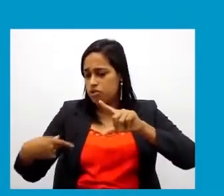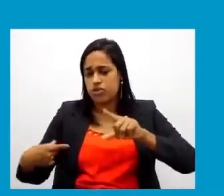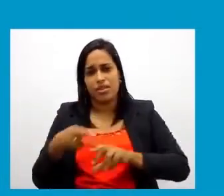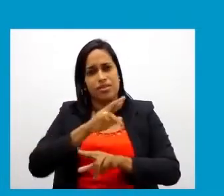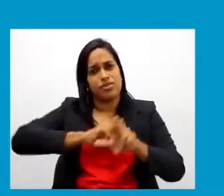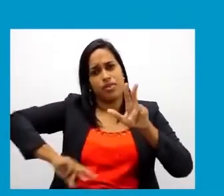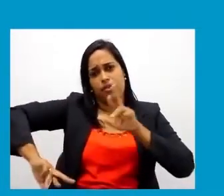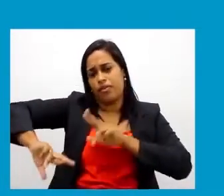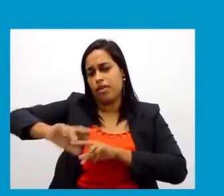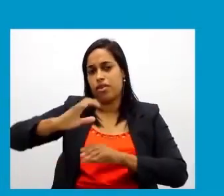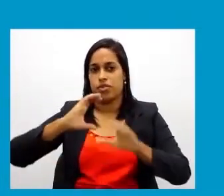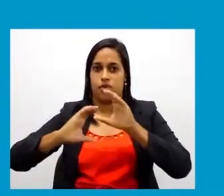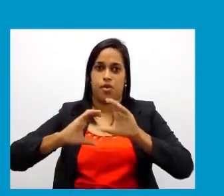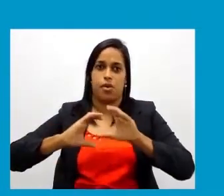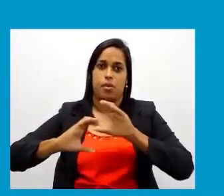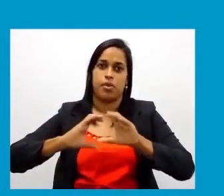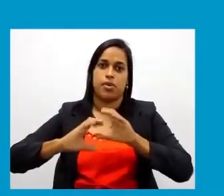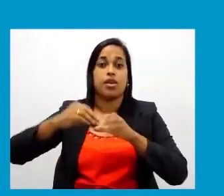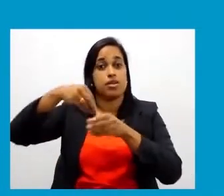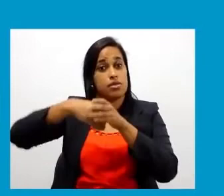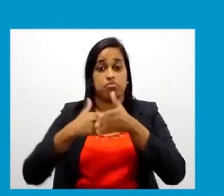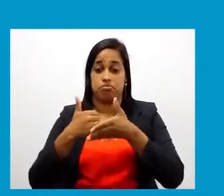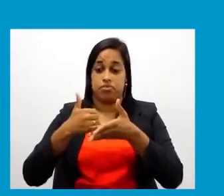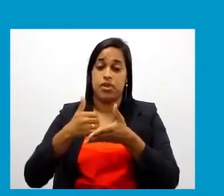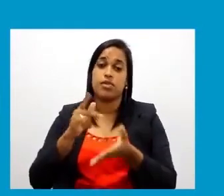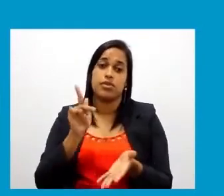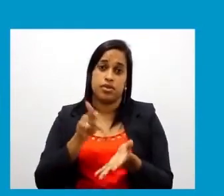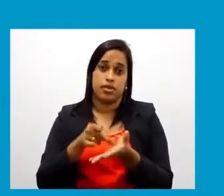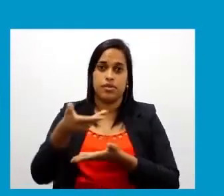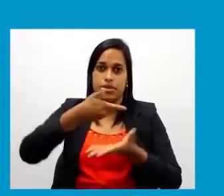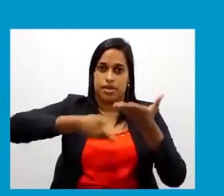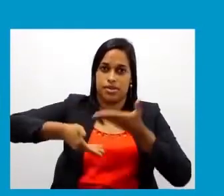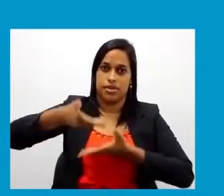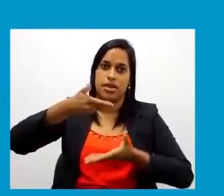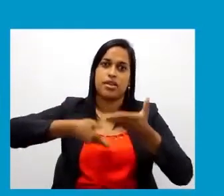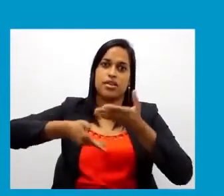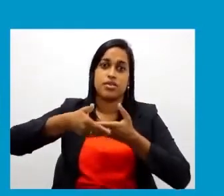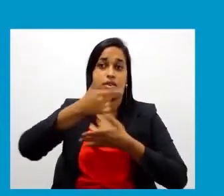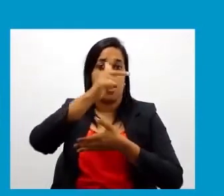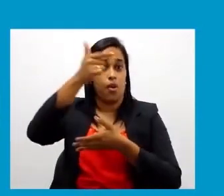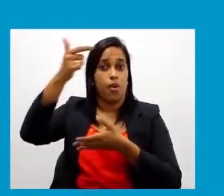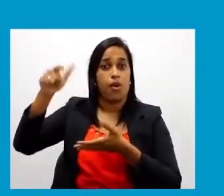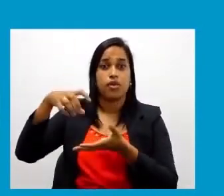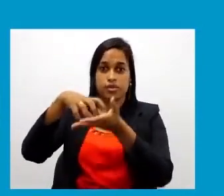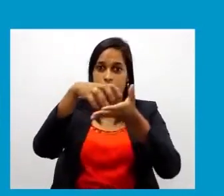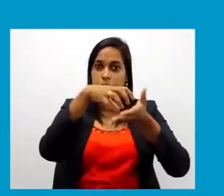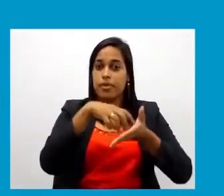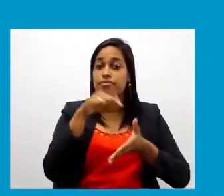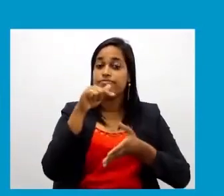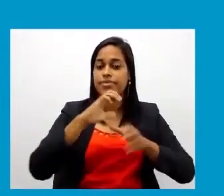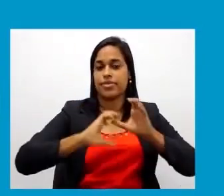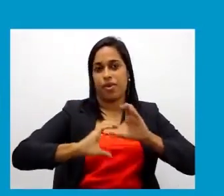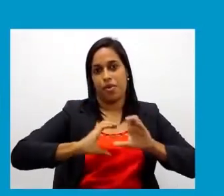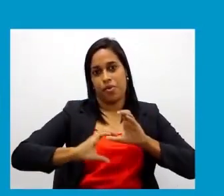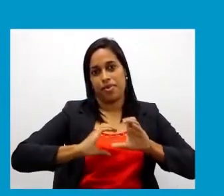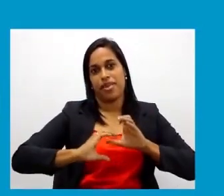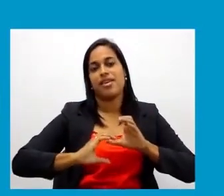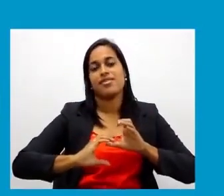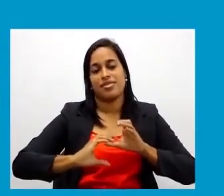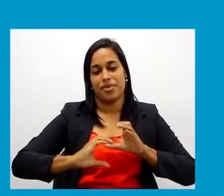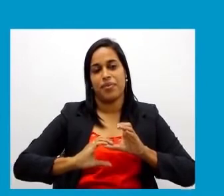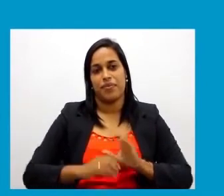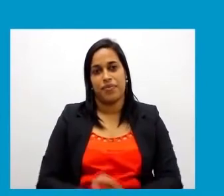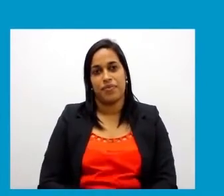entre outros, são veículos de comunicação interna que podem ajudar muito a gente se relacionar com os departamentos, melhorar essa comunicação